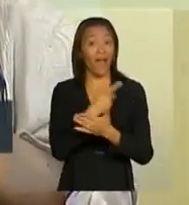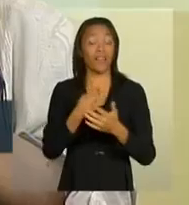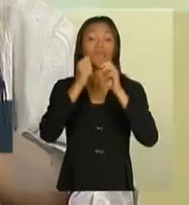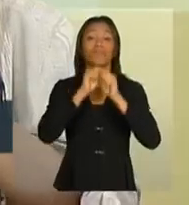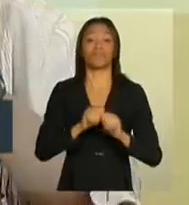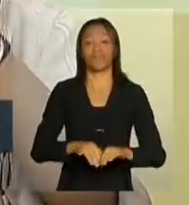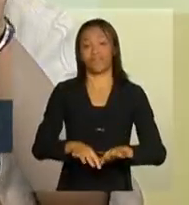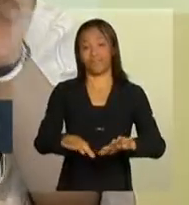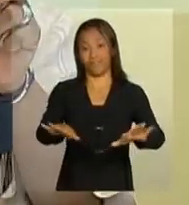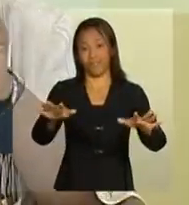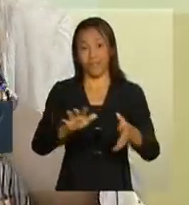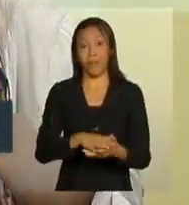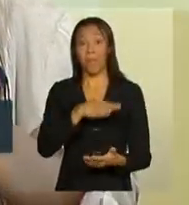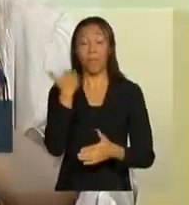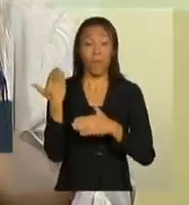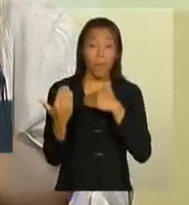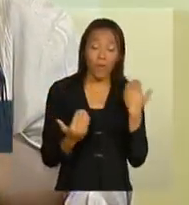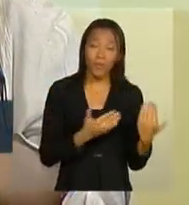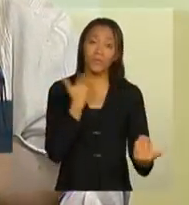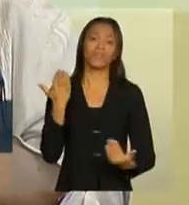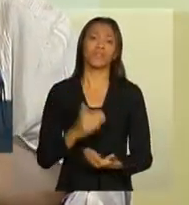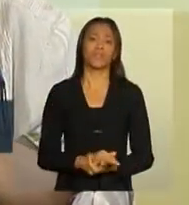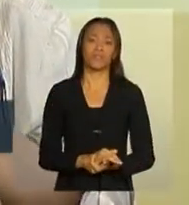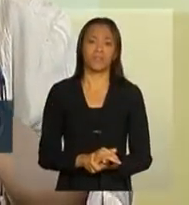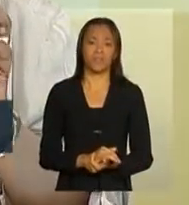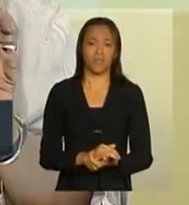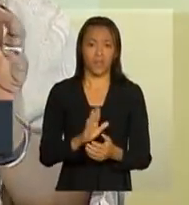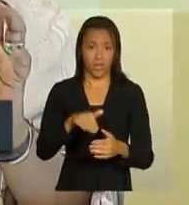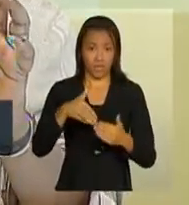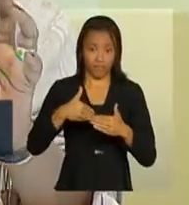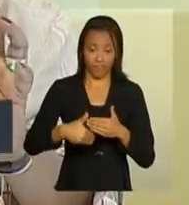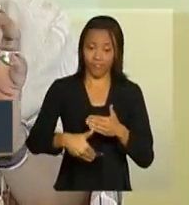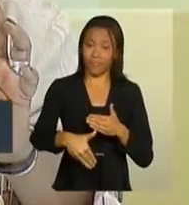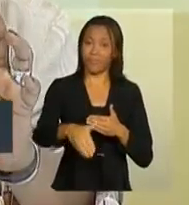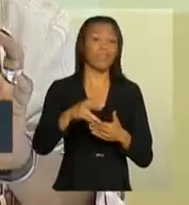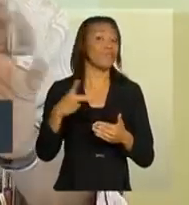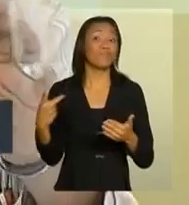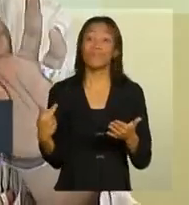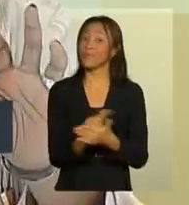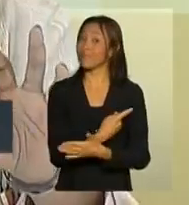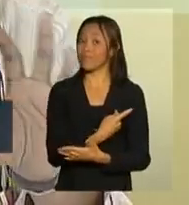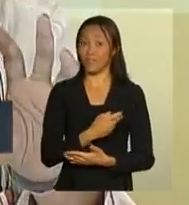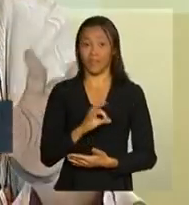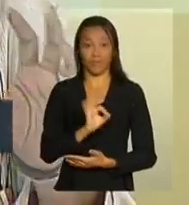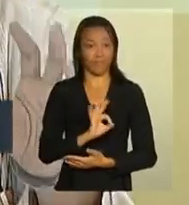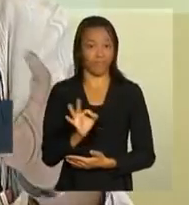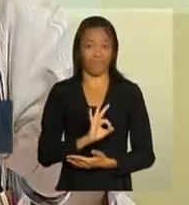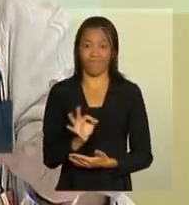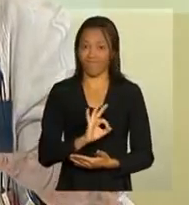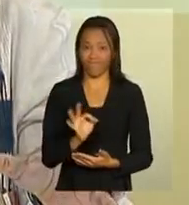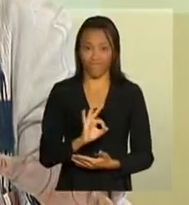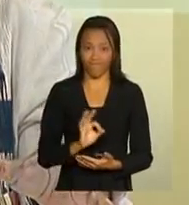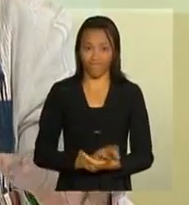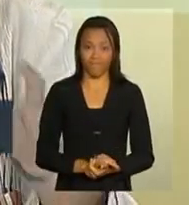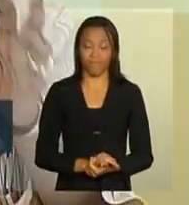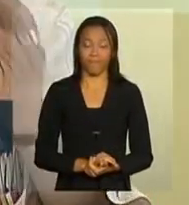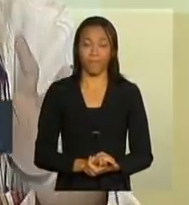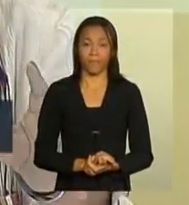a morte eh num período da vida onde isso não deveria nem ser considerado como uma